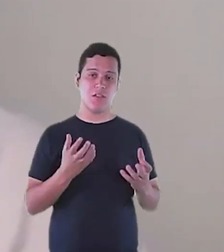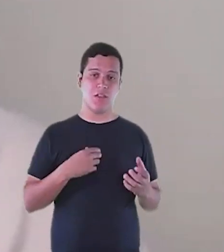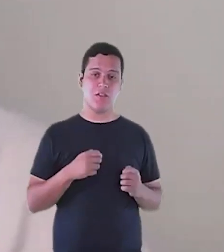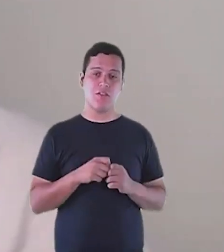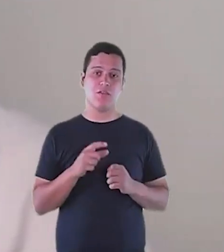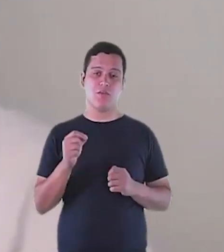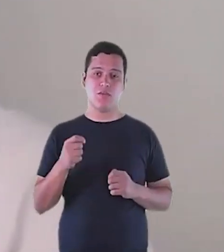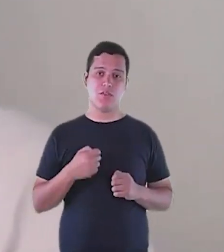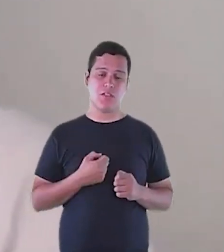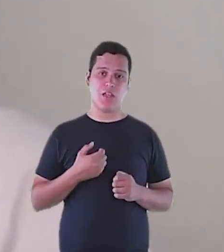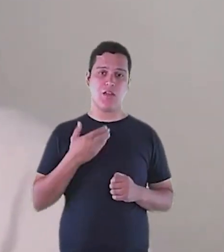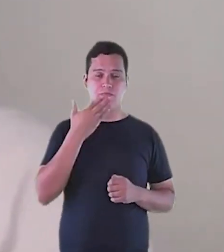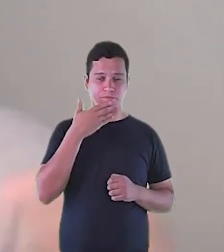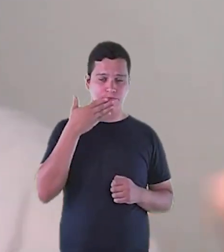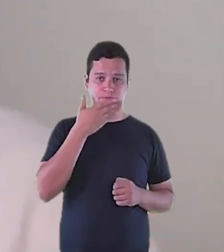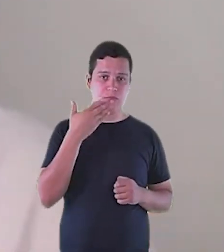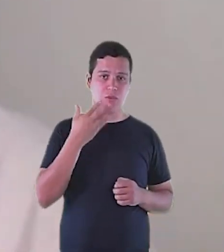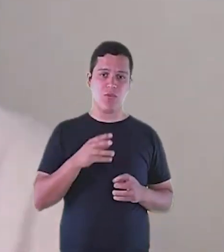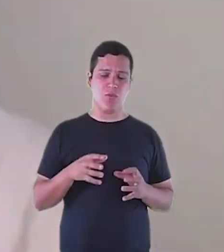algodão,